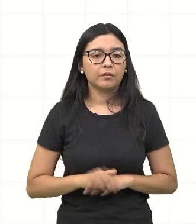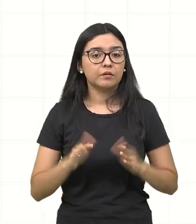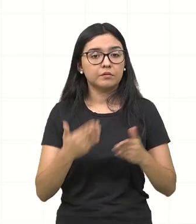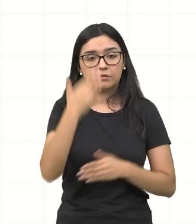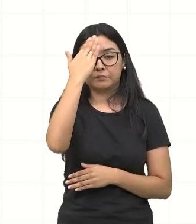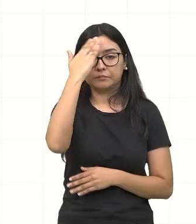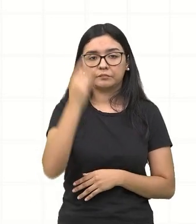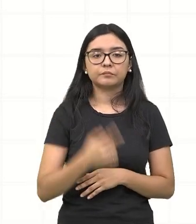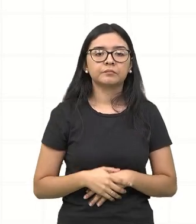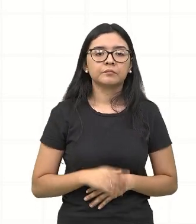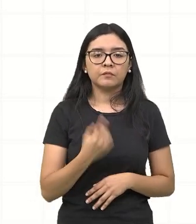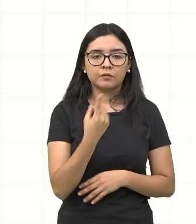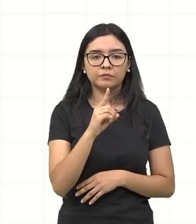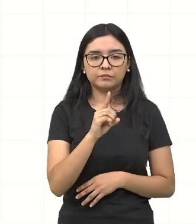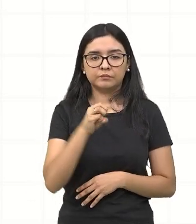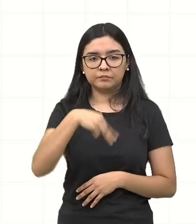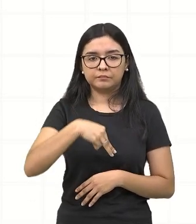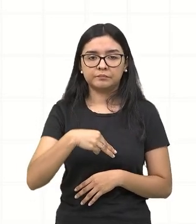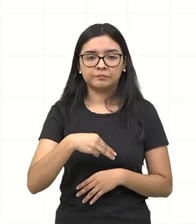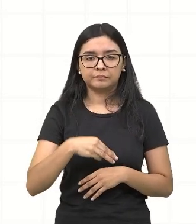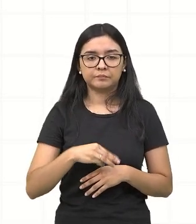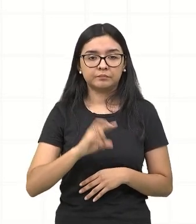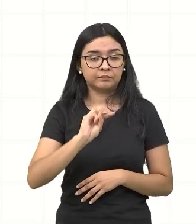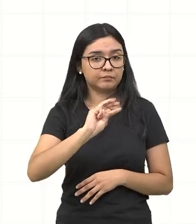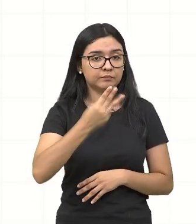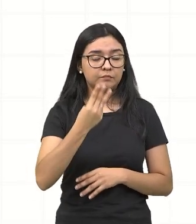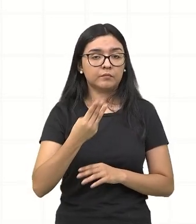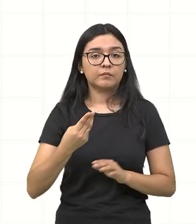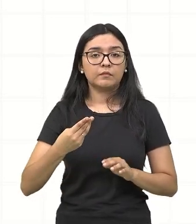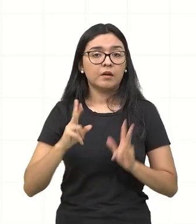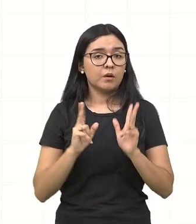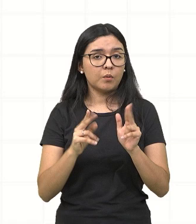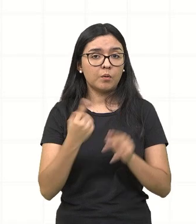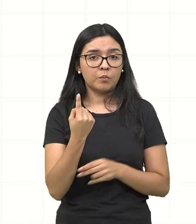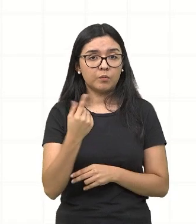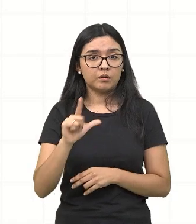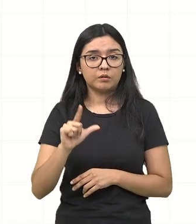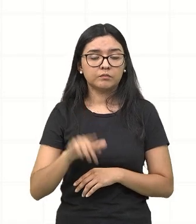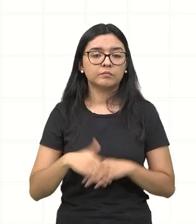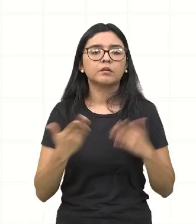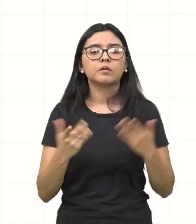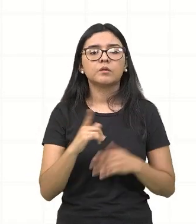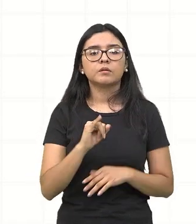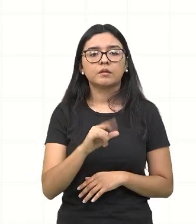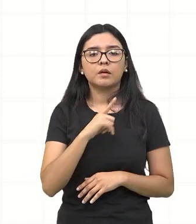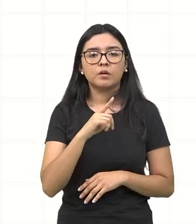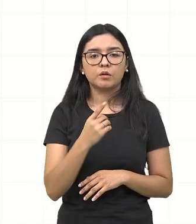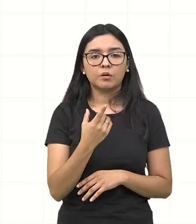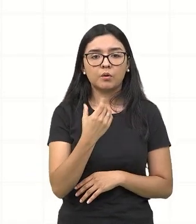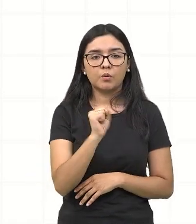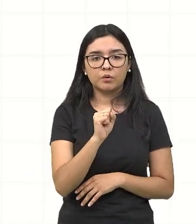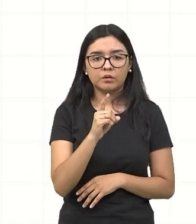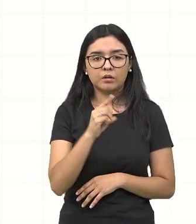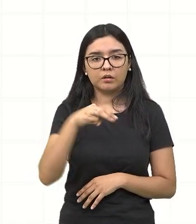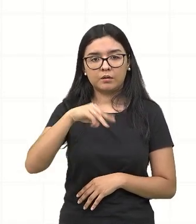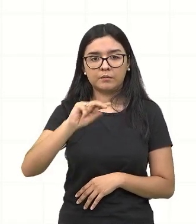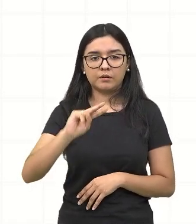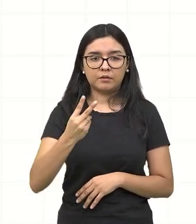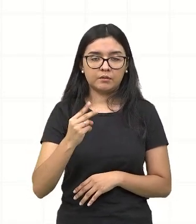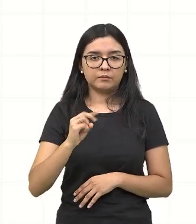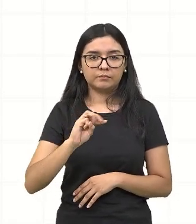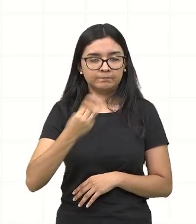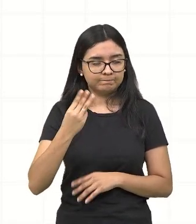que 1 decímetro cúbico é igual a 1 litro, então, se eu tenho 8 decímetros